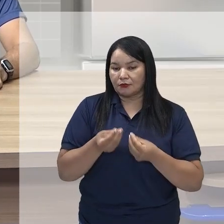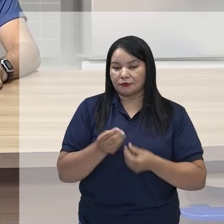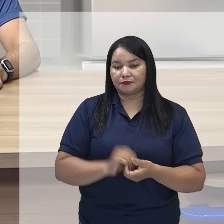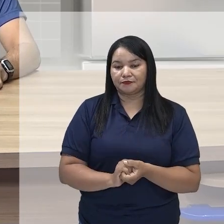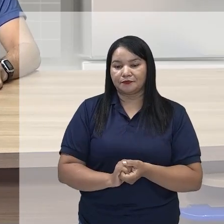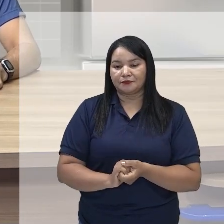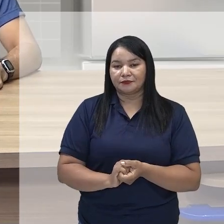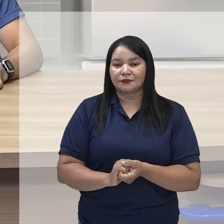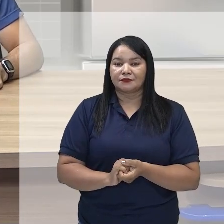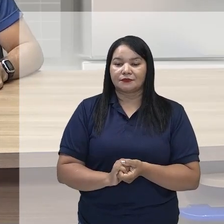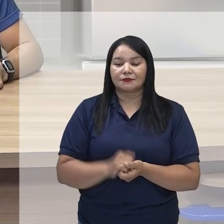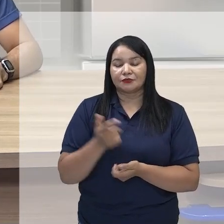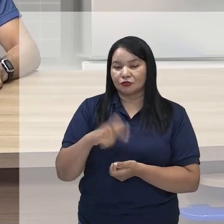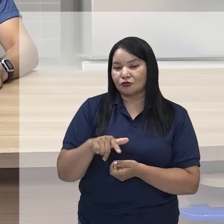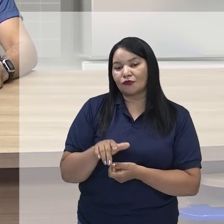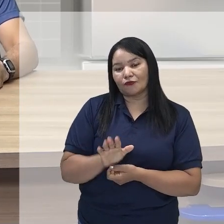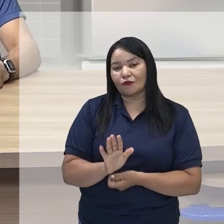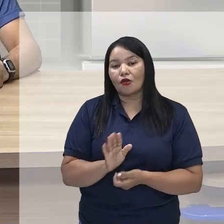uma vez.